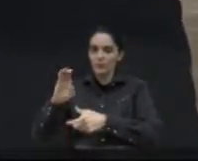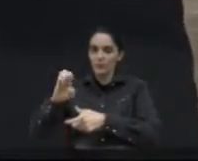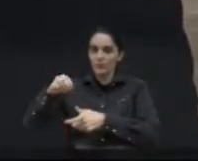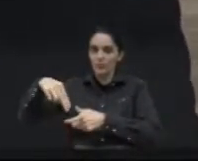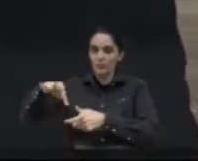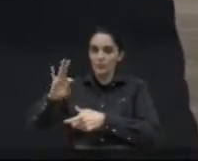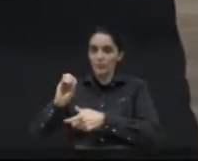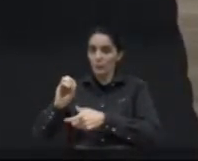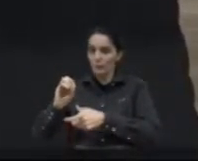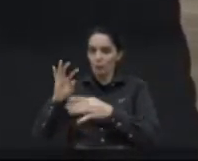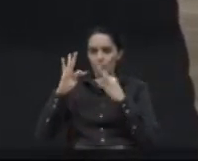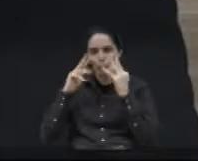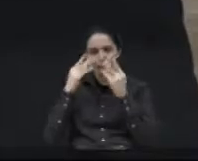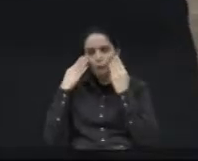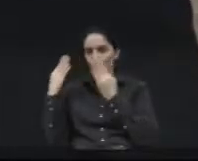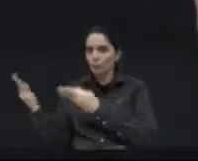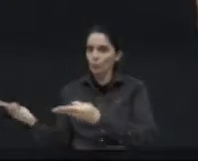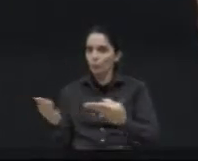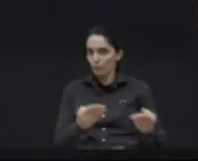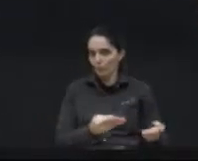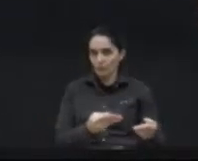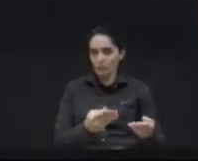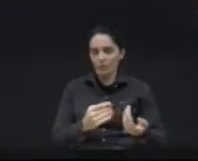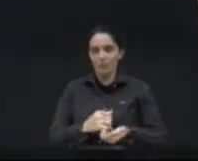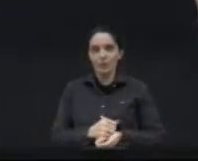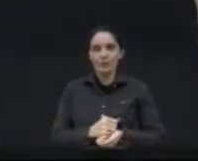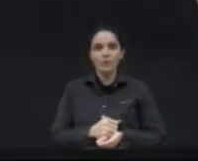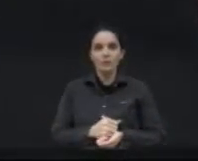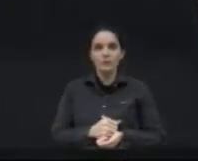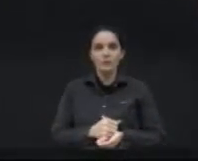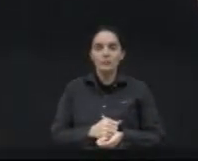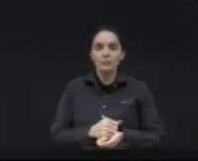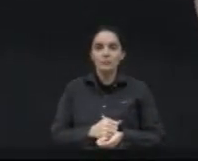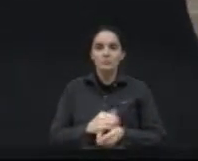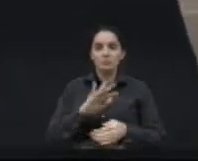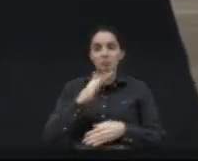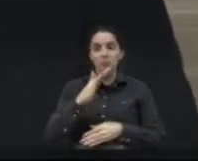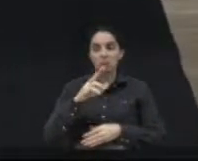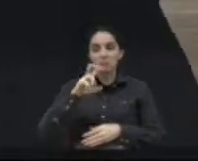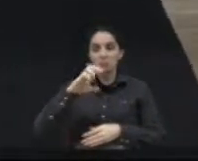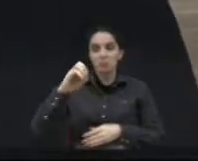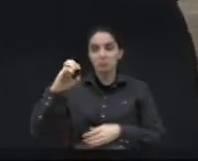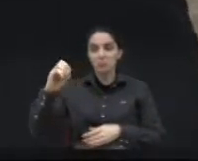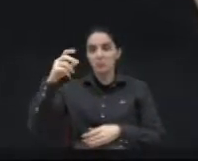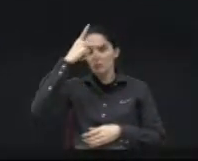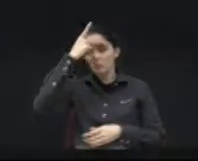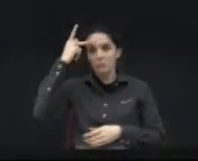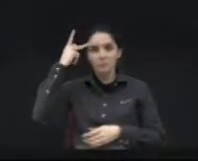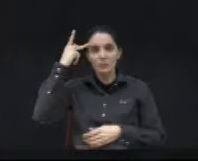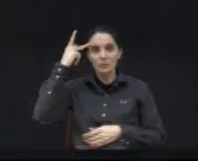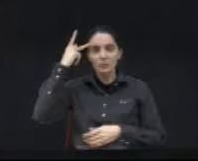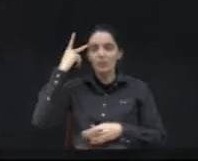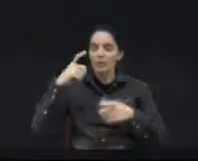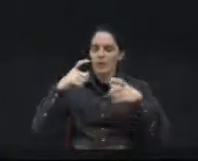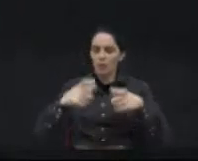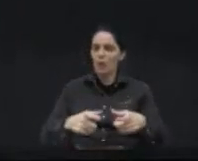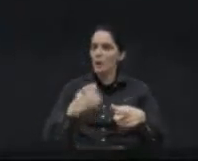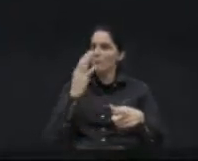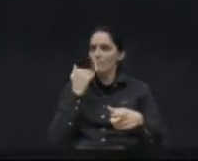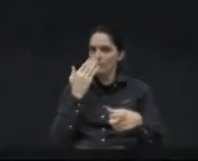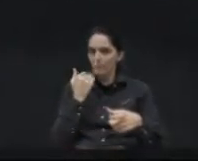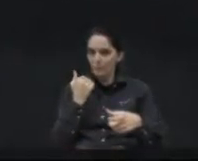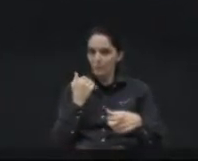todo mundo convidado. É, a expectativa é de uma participação de mais de 500 pessoas. Então, vai ter lá a praça de alimentação, o pessoal vai estar